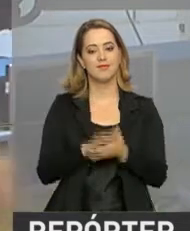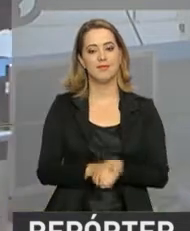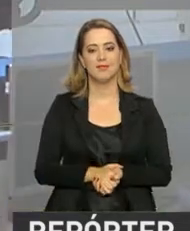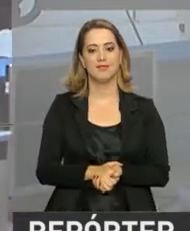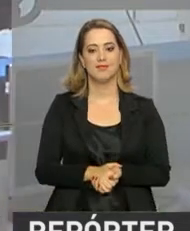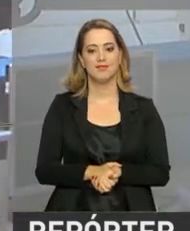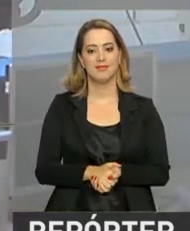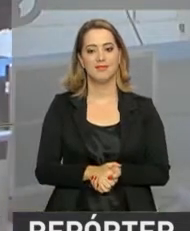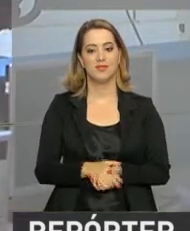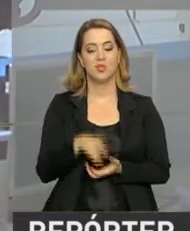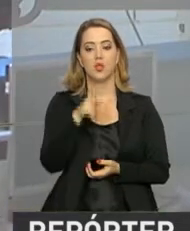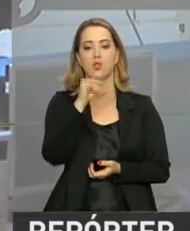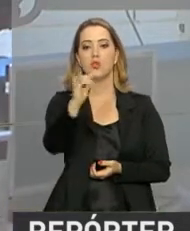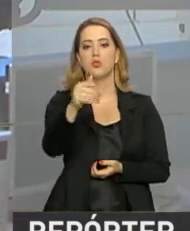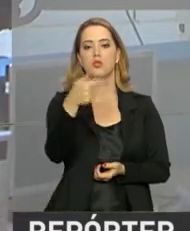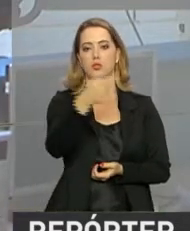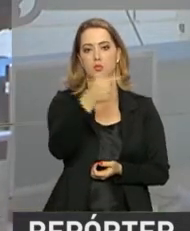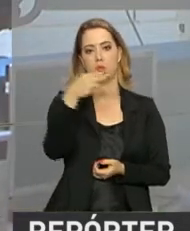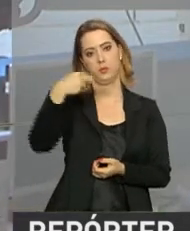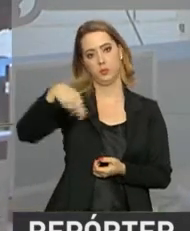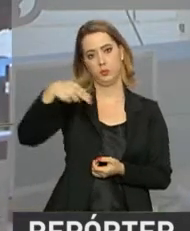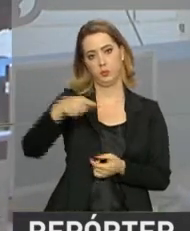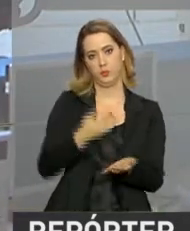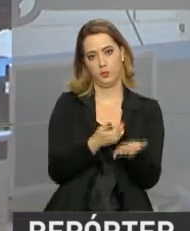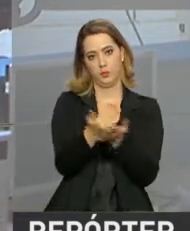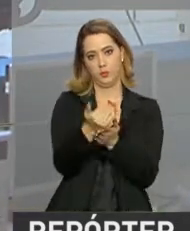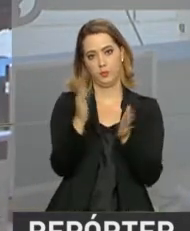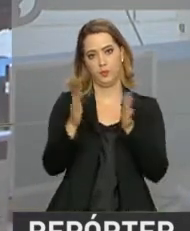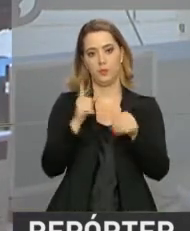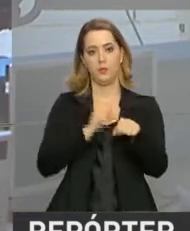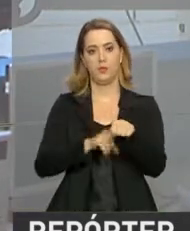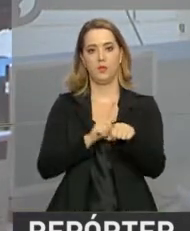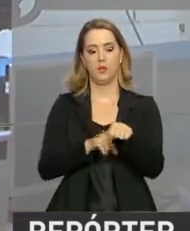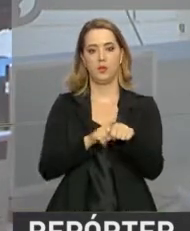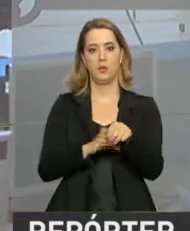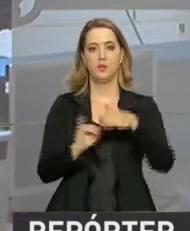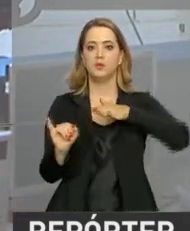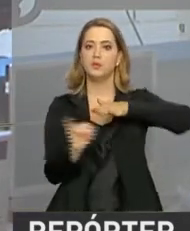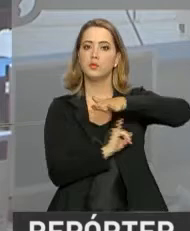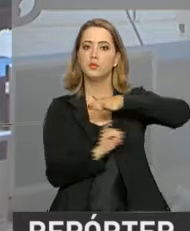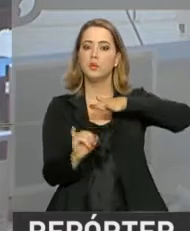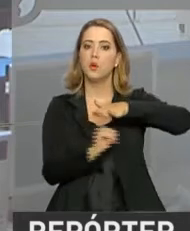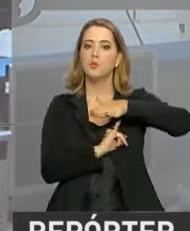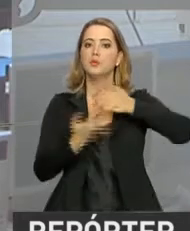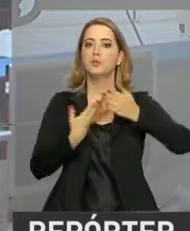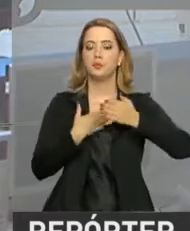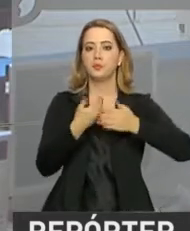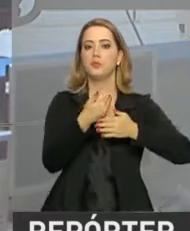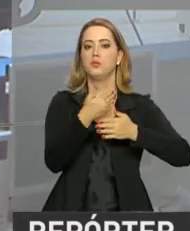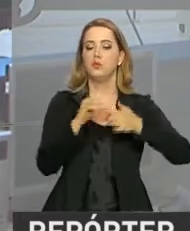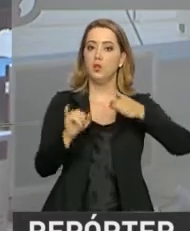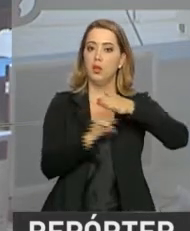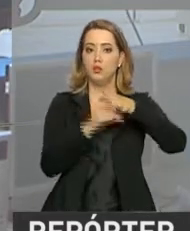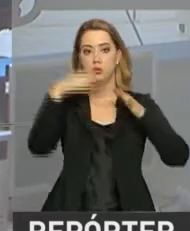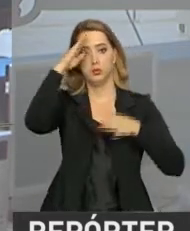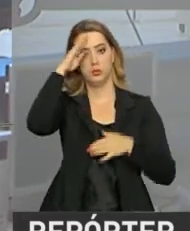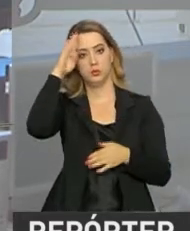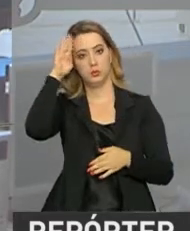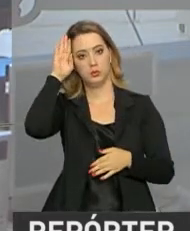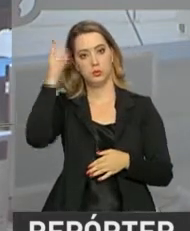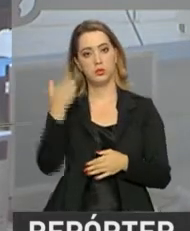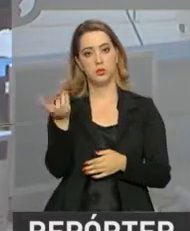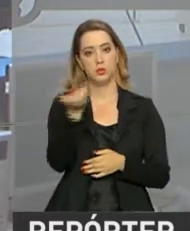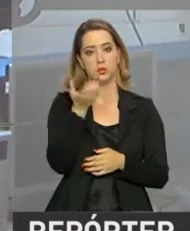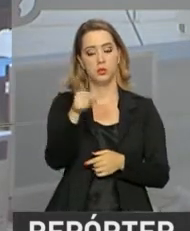e dia 7 de novembro começa o prazo para a inscrição das instituições de ensino superior públicas interessadas no